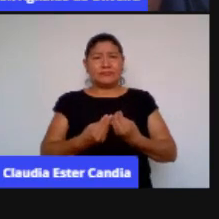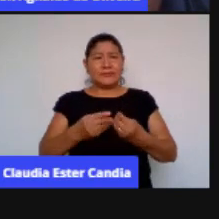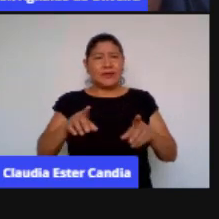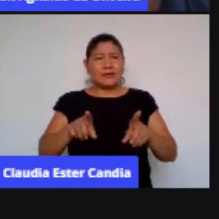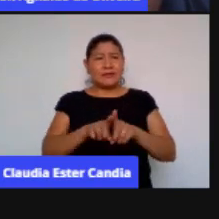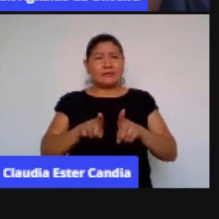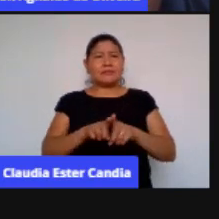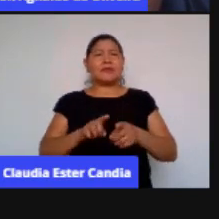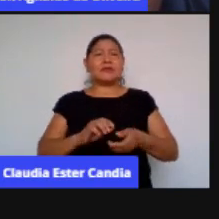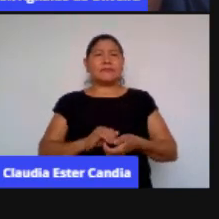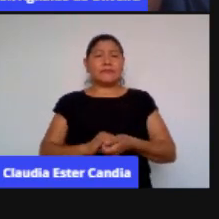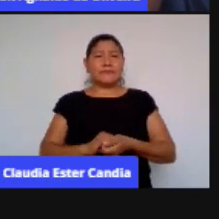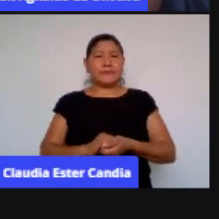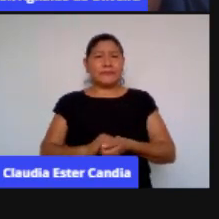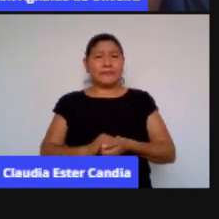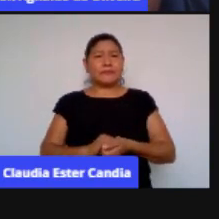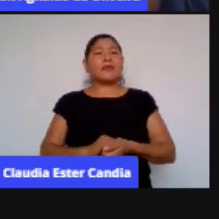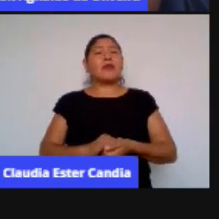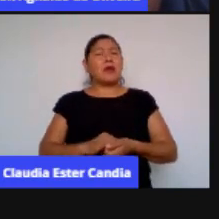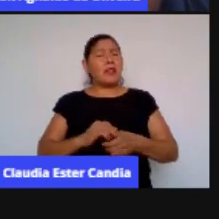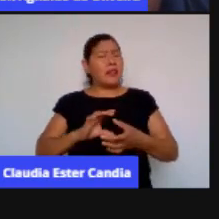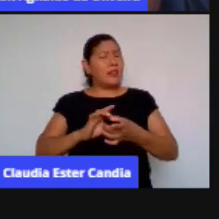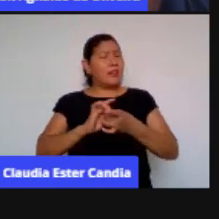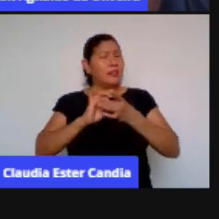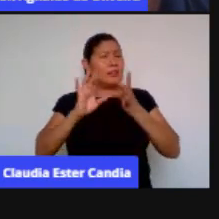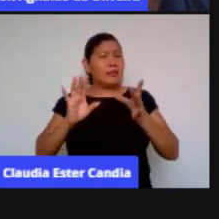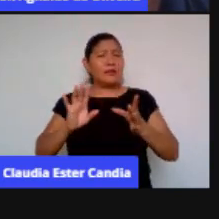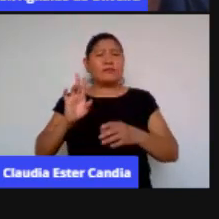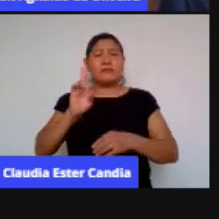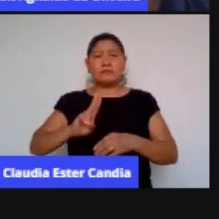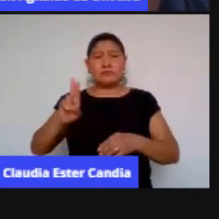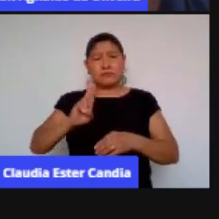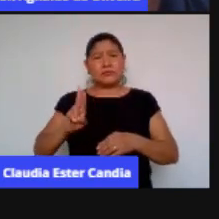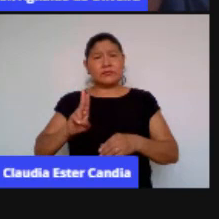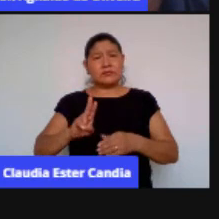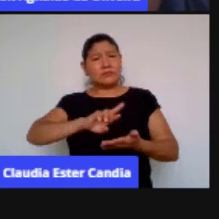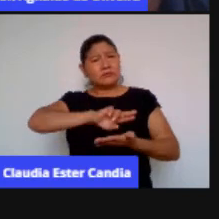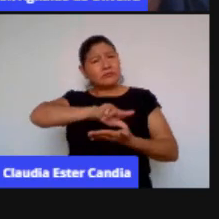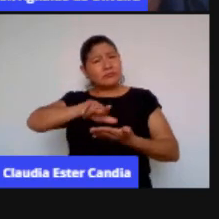circunstancial, é permitido que se faça isso. Tá?